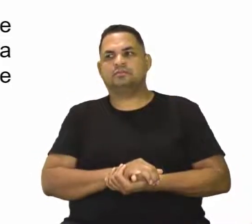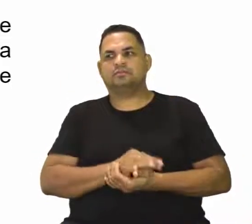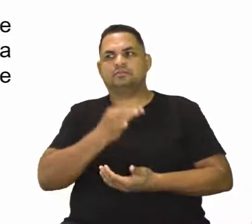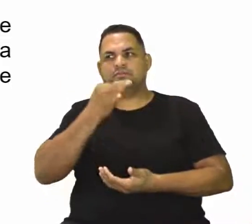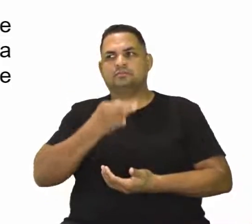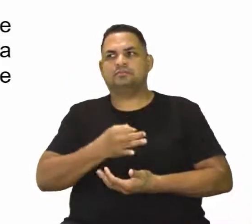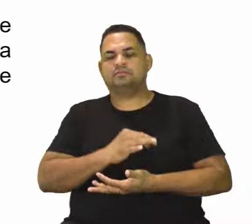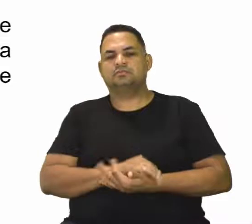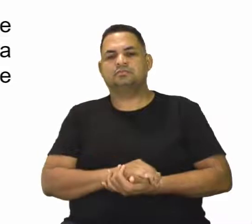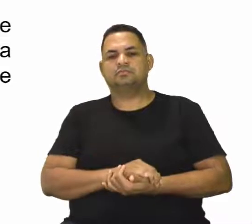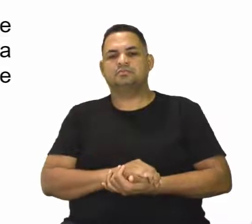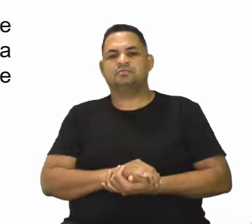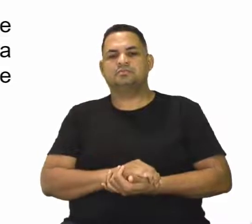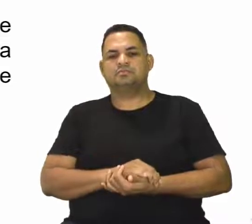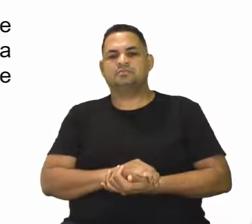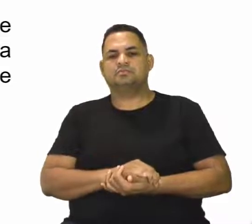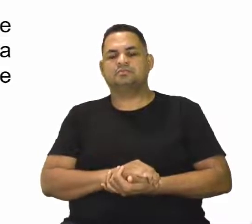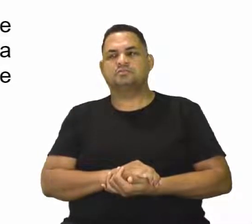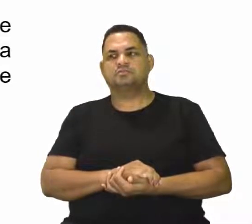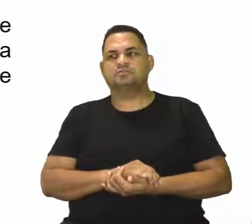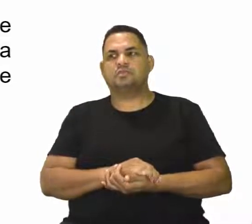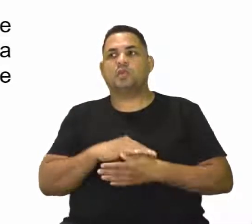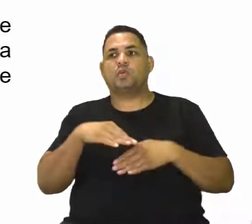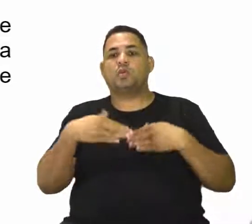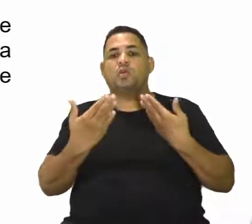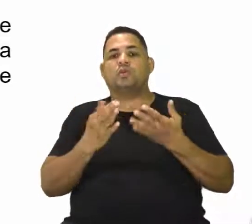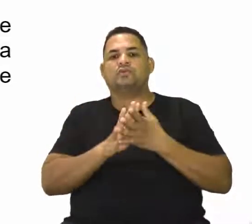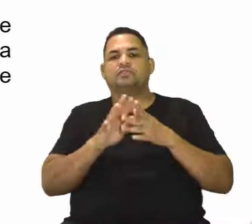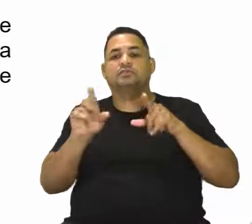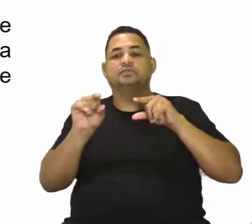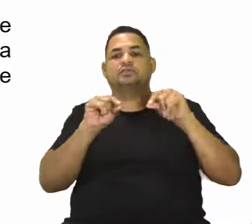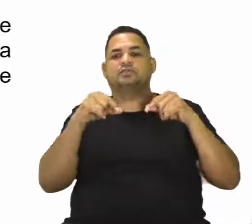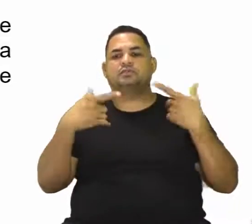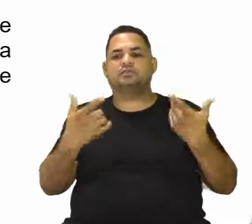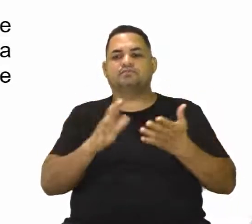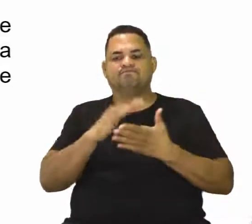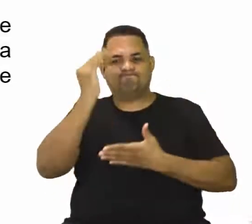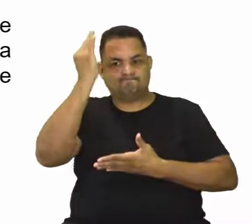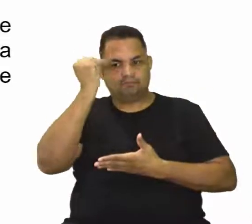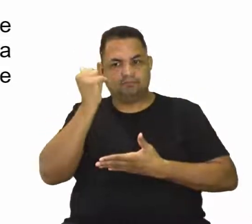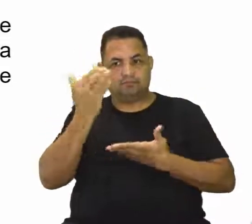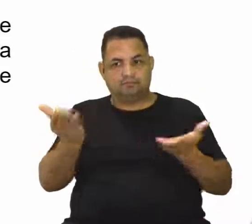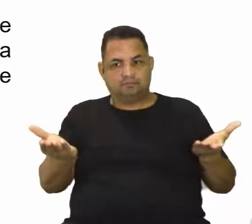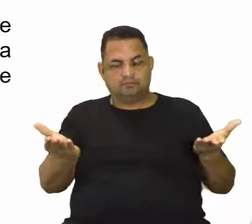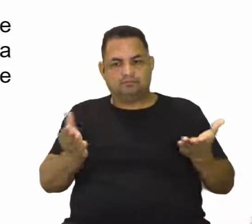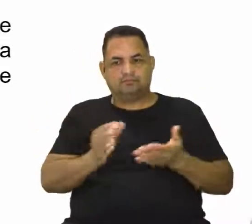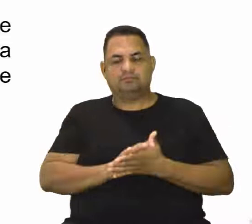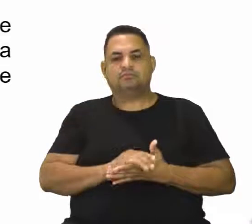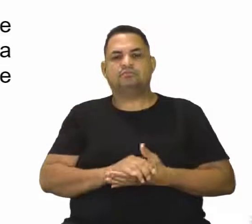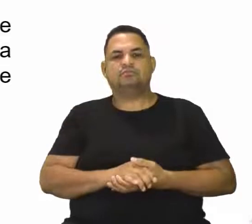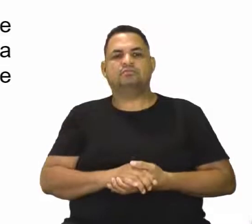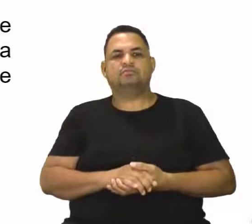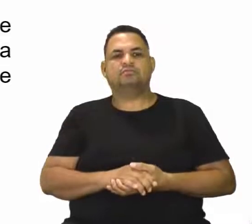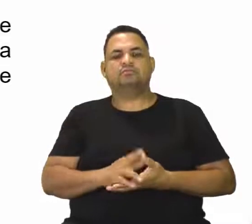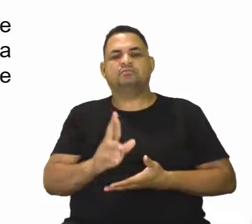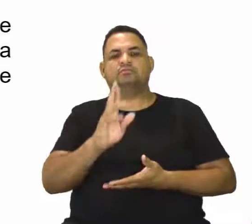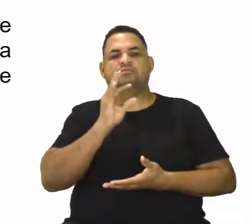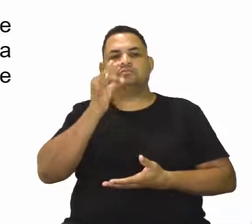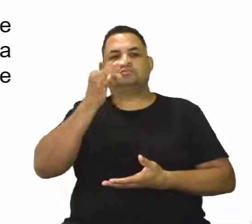estão certas o qual que você vai opinar sabe Boladão